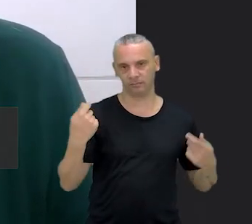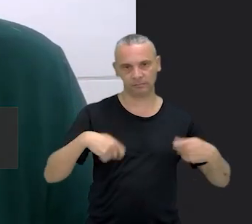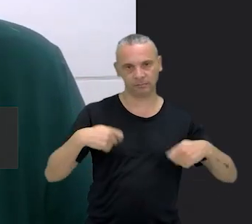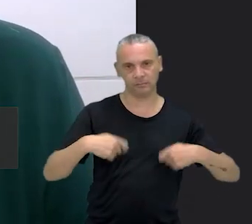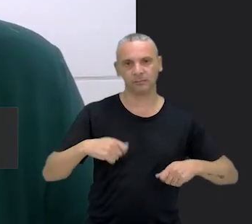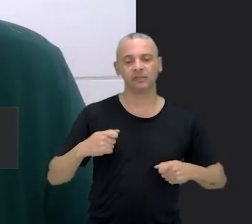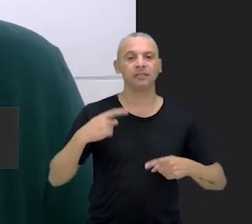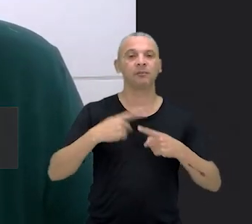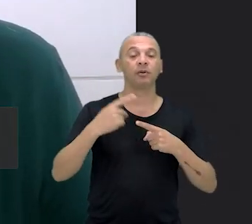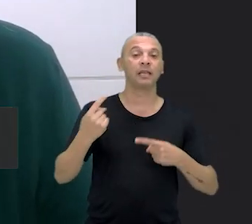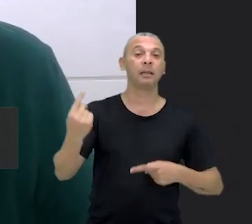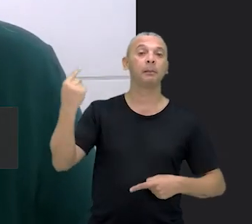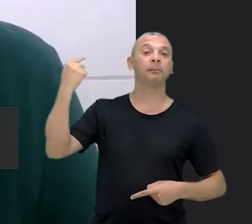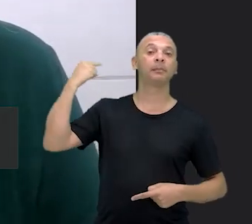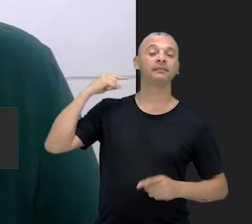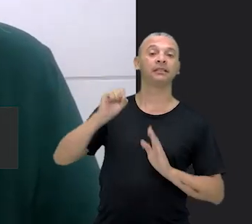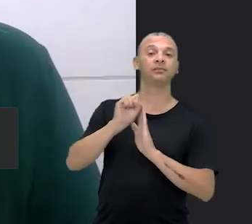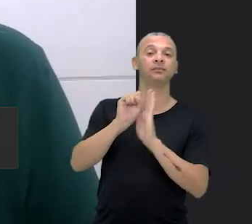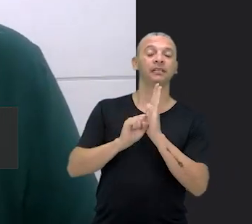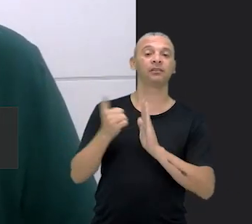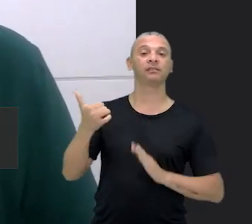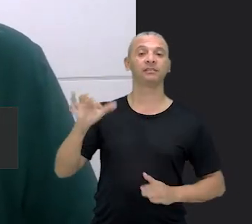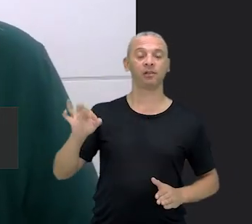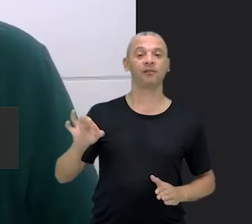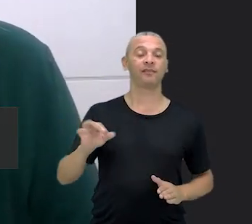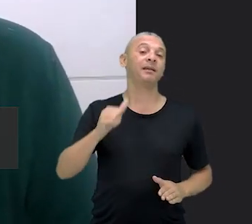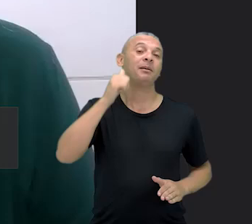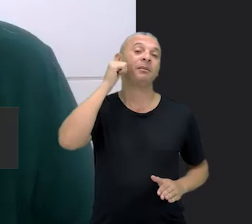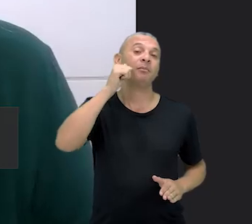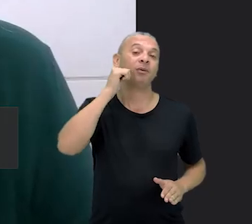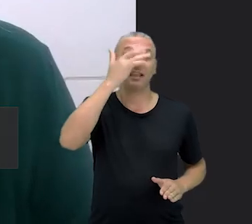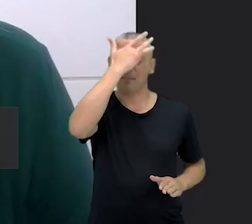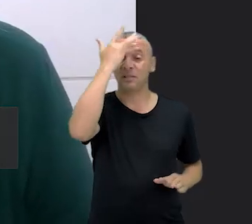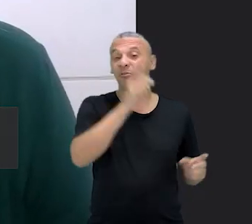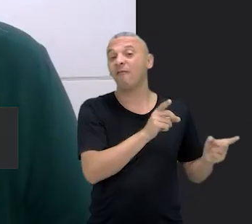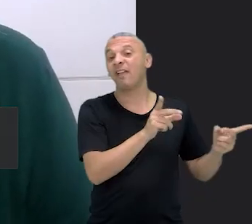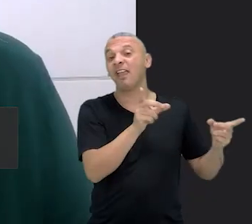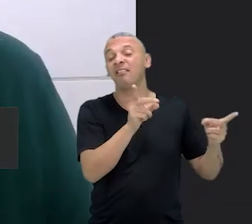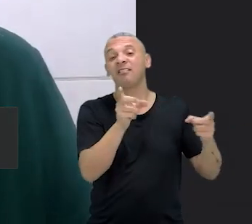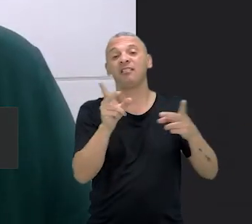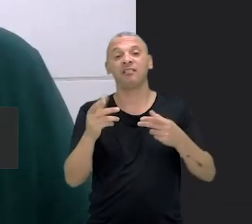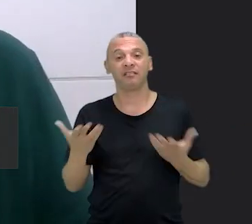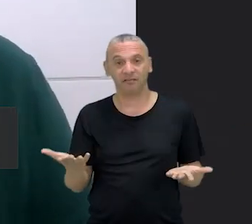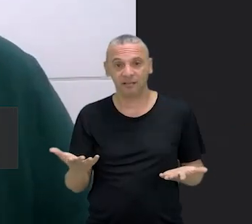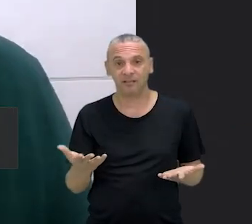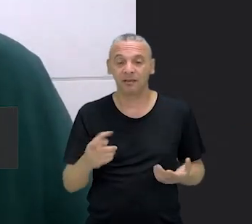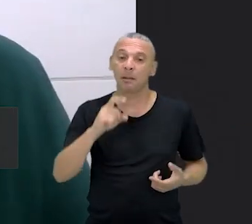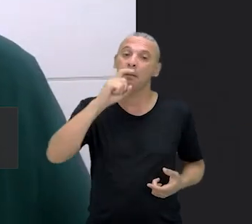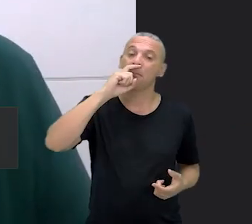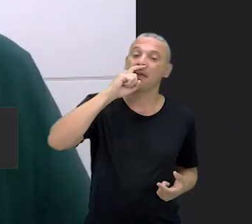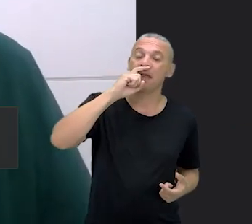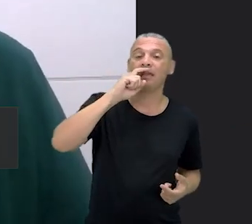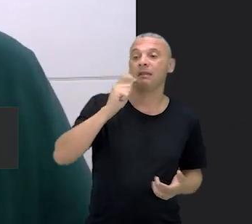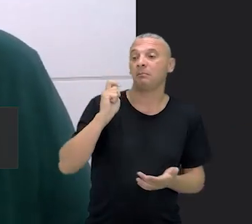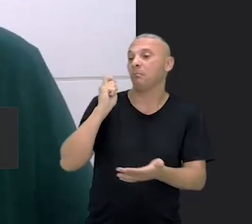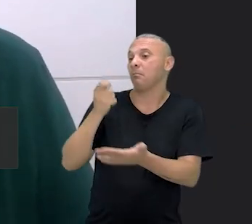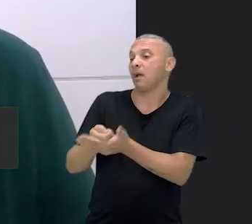porque naquela época as mulheres eram mercadoria que os pais dispunham como queriam, por um